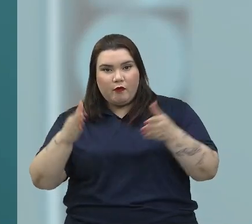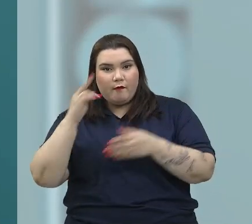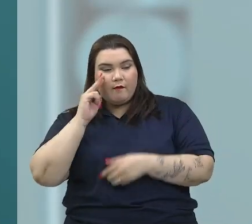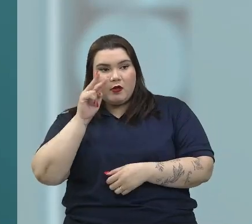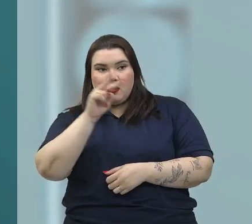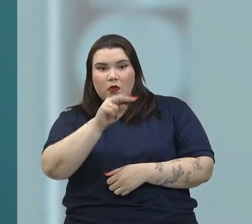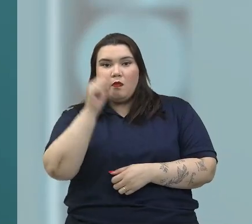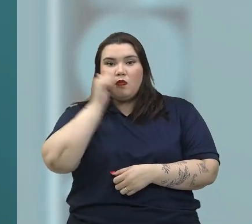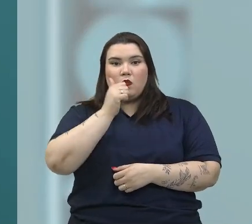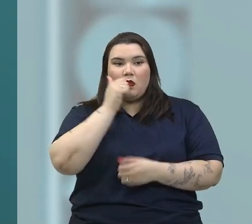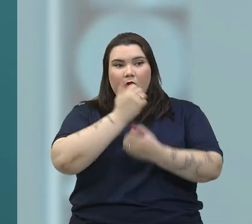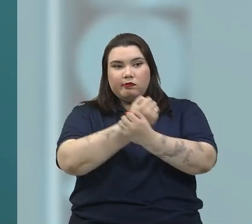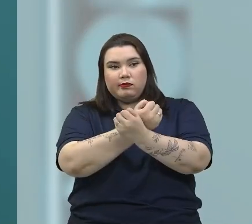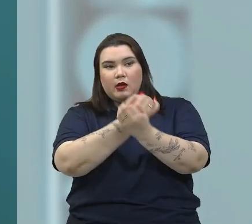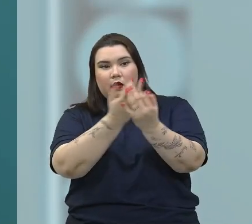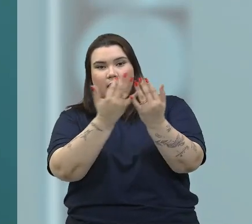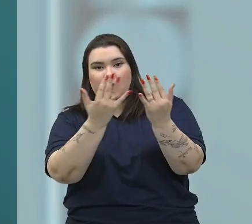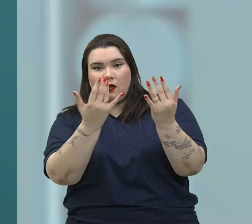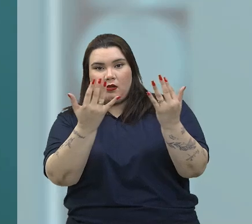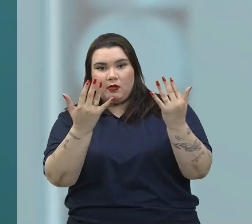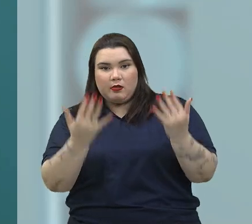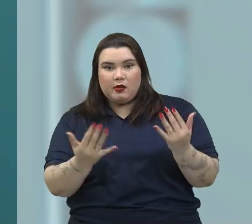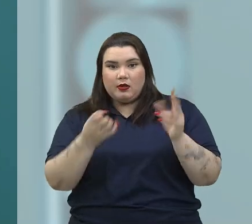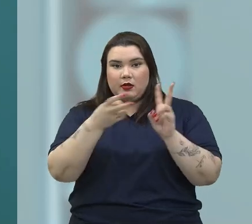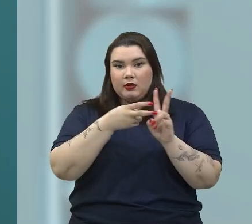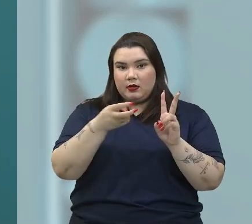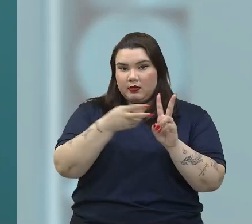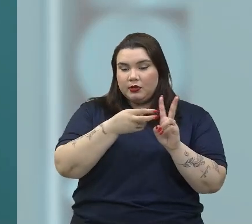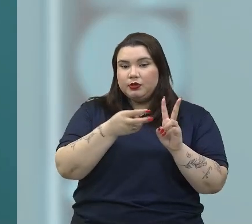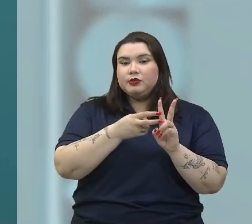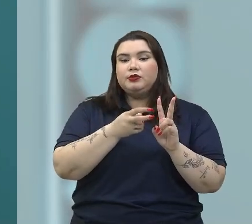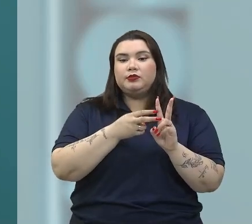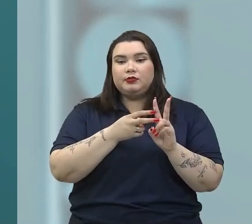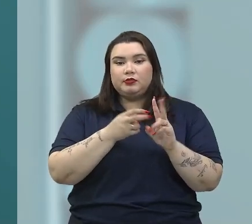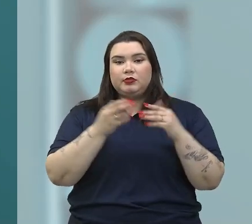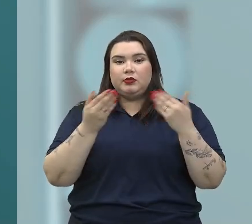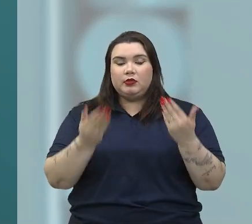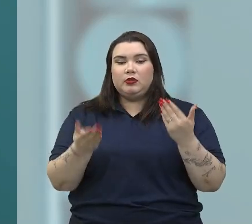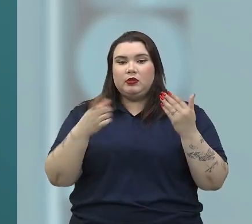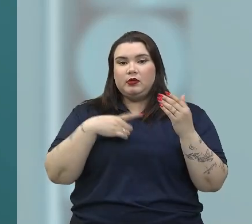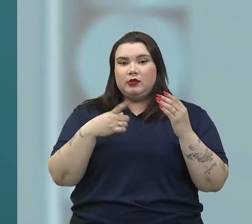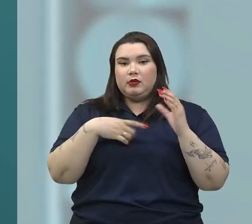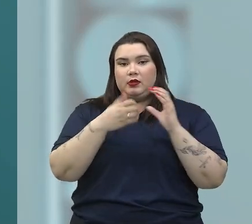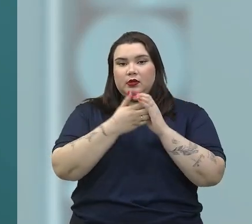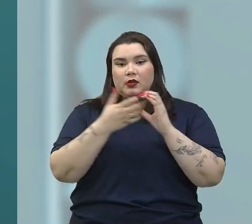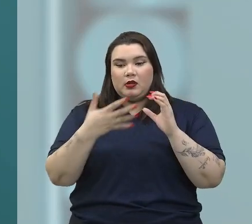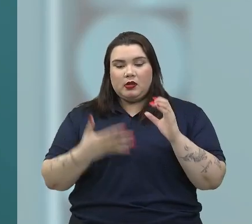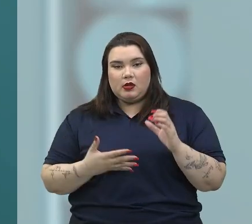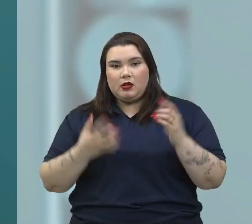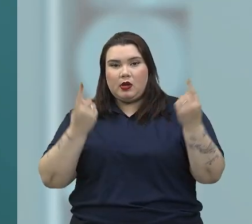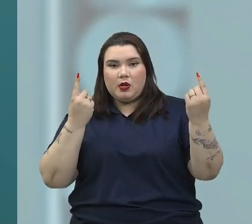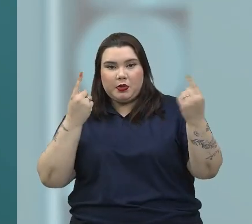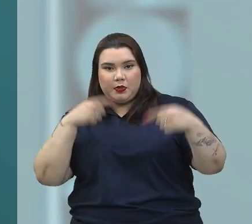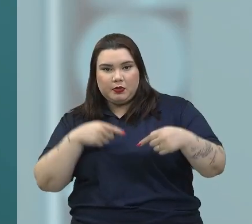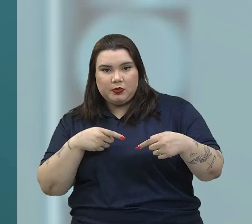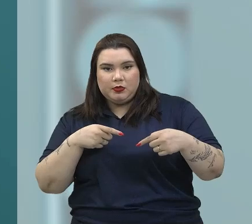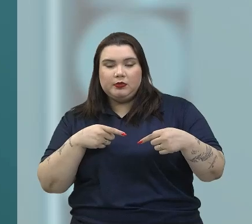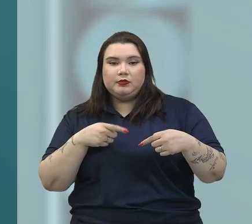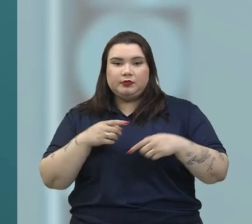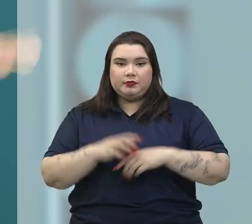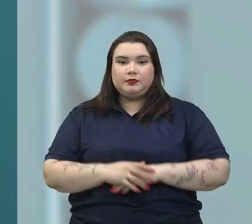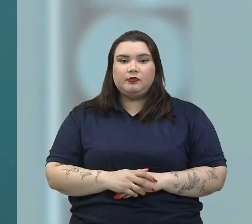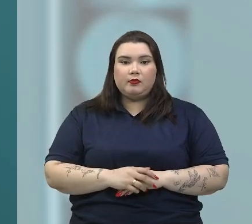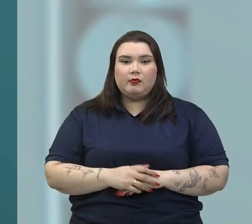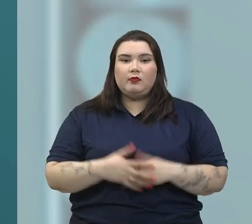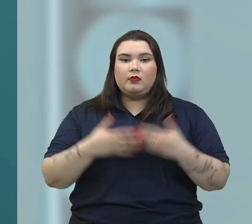encontramos essas mulheres guerreiras, essas indígenas, não é? E elas tinham essa característica de lutar, né, contra esses homens.